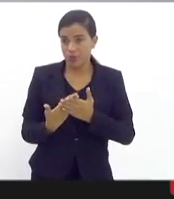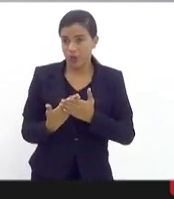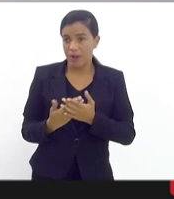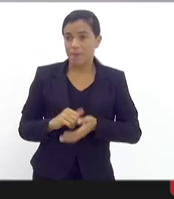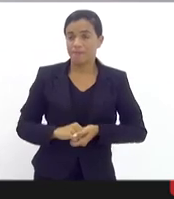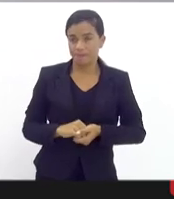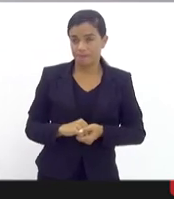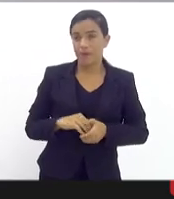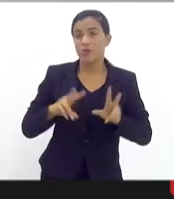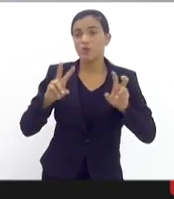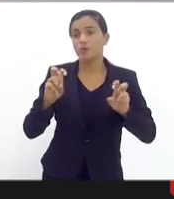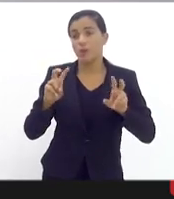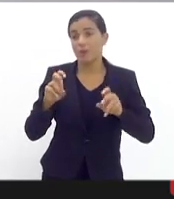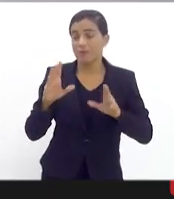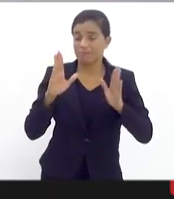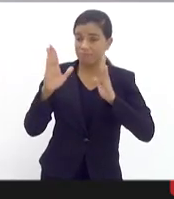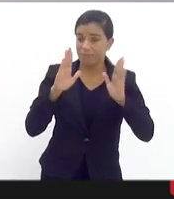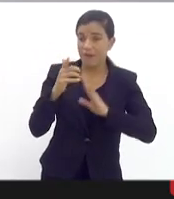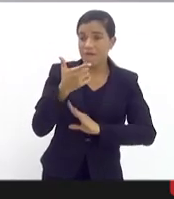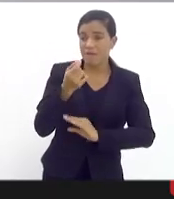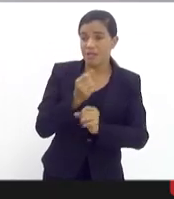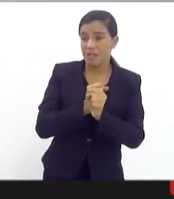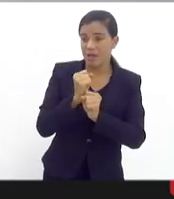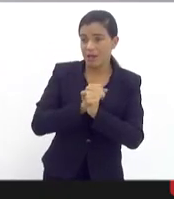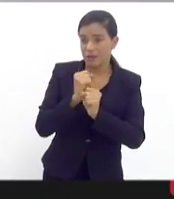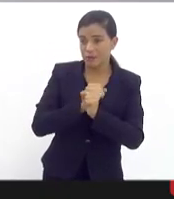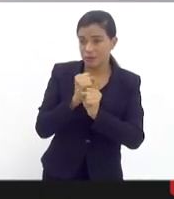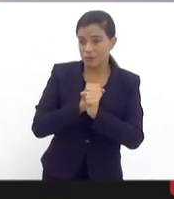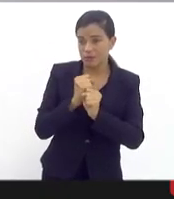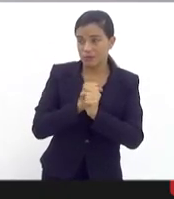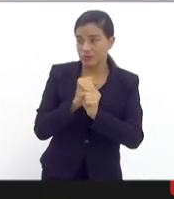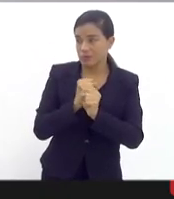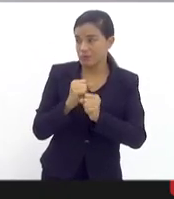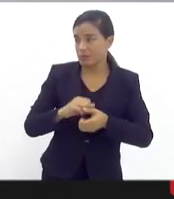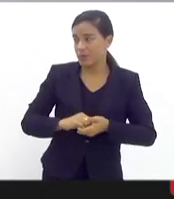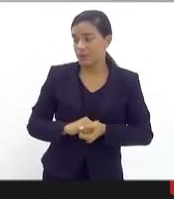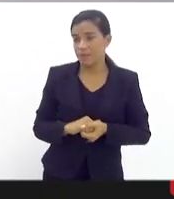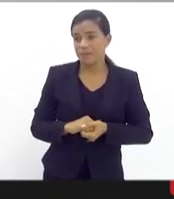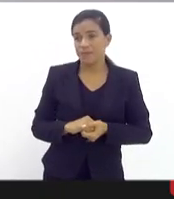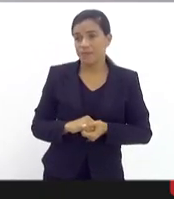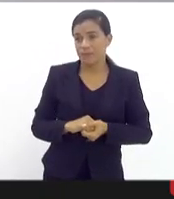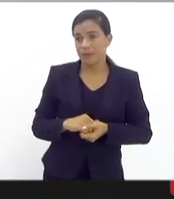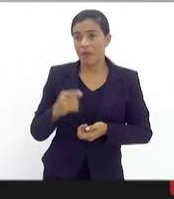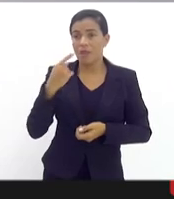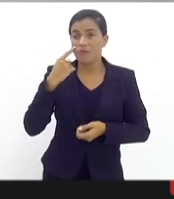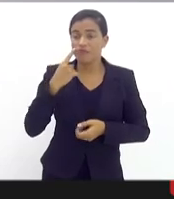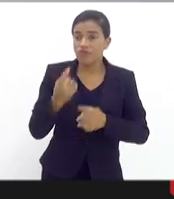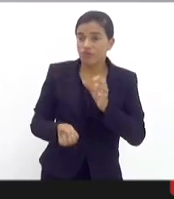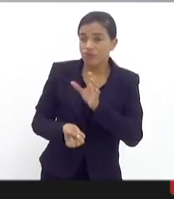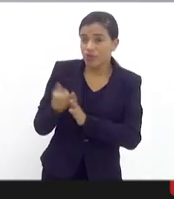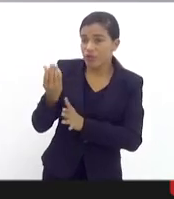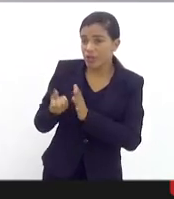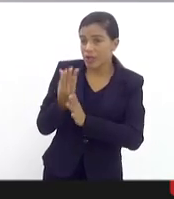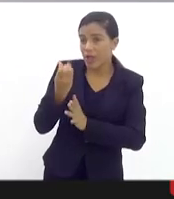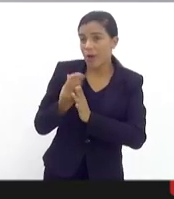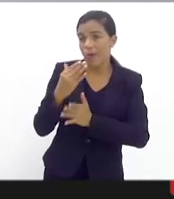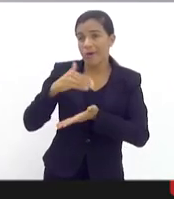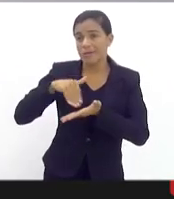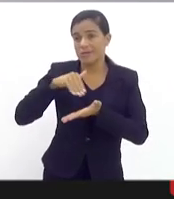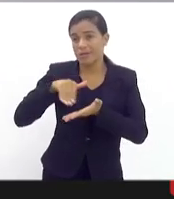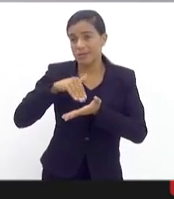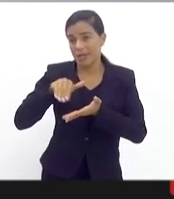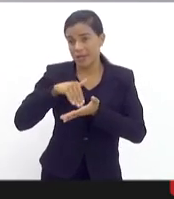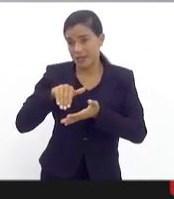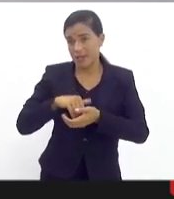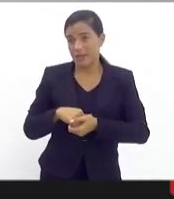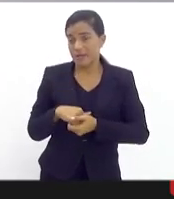ataques em relação aos últimos 20 anos. Então, muito bacana também a iniciativa do Ministério da Justiça de criar uma Secretaria de Políticas